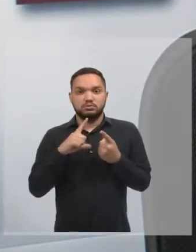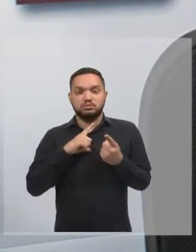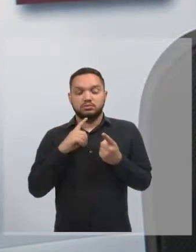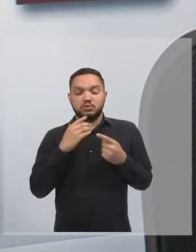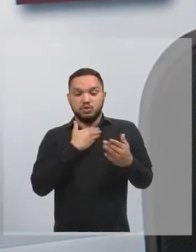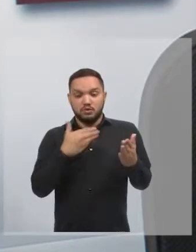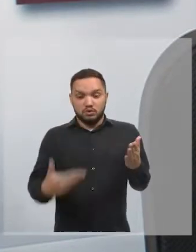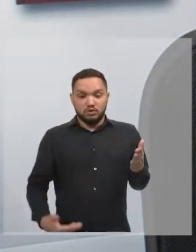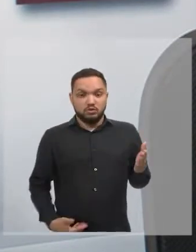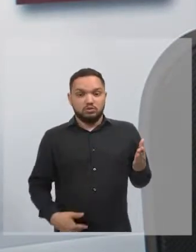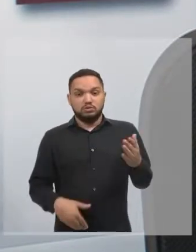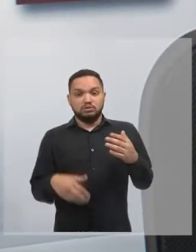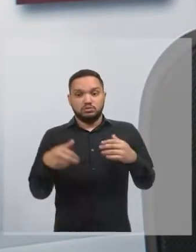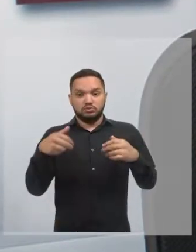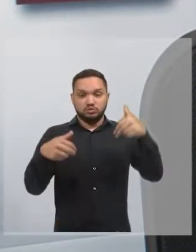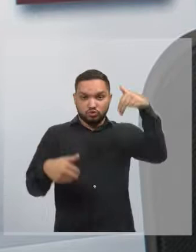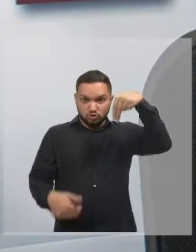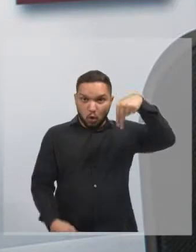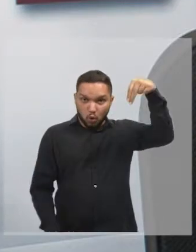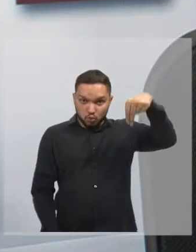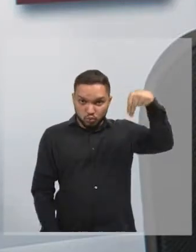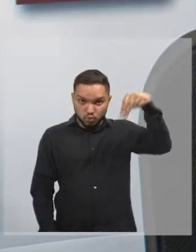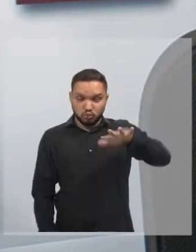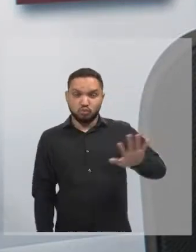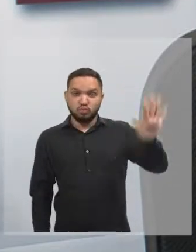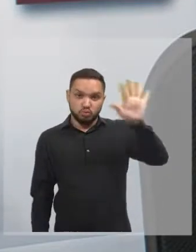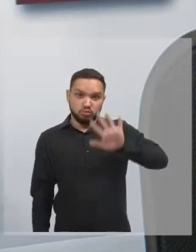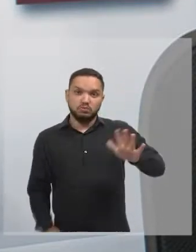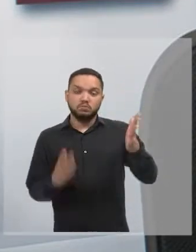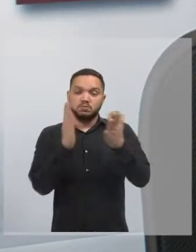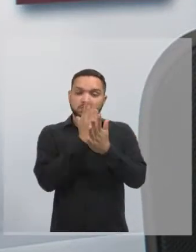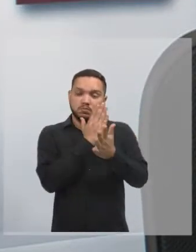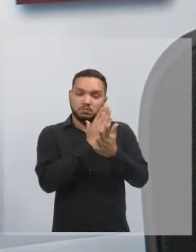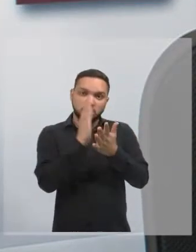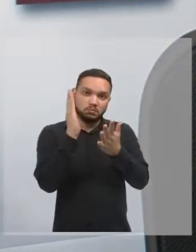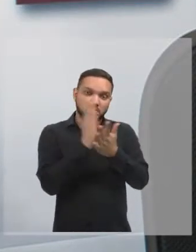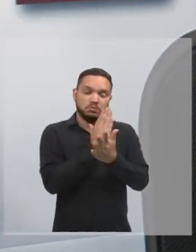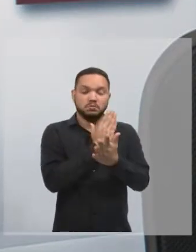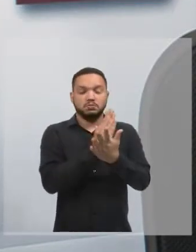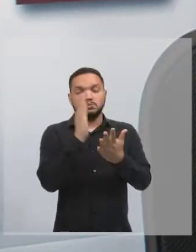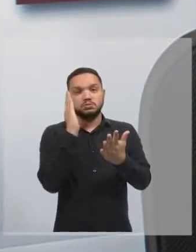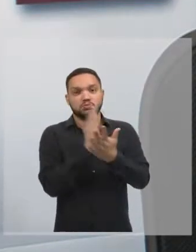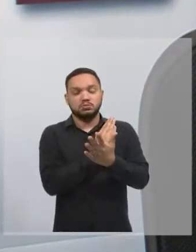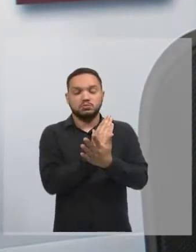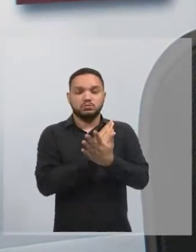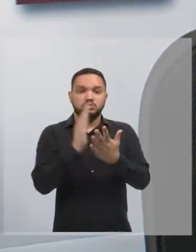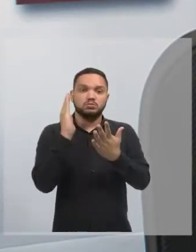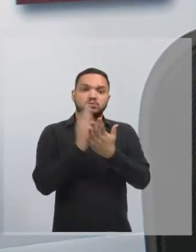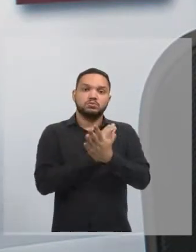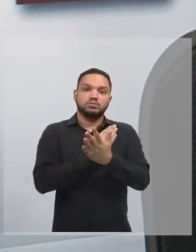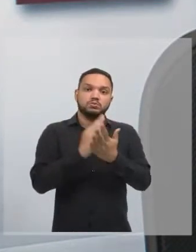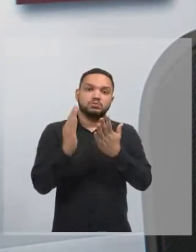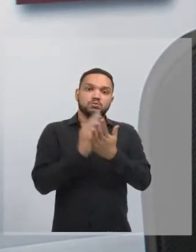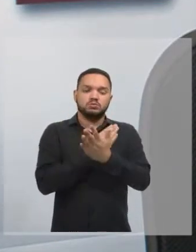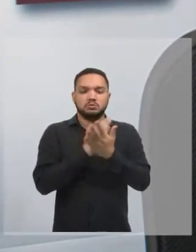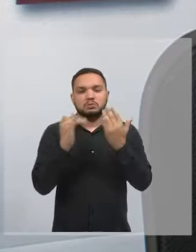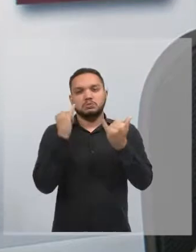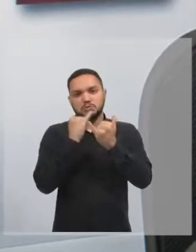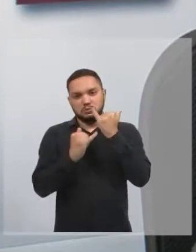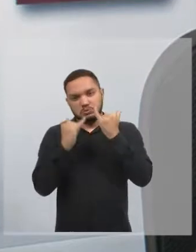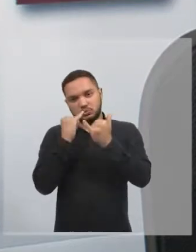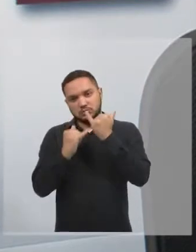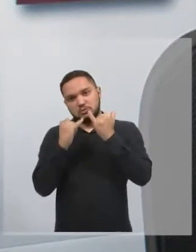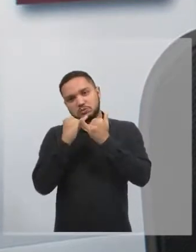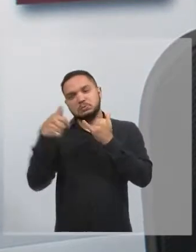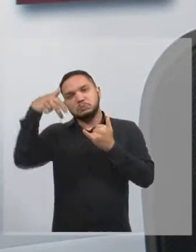tem os governadores do Norte, que em alguns aspectos ainda tem agendas